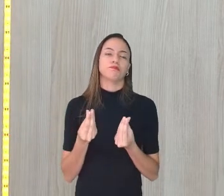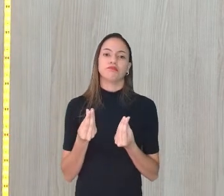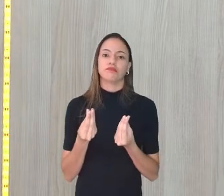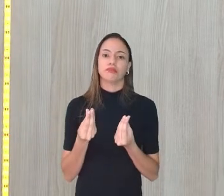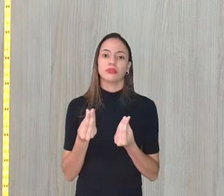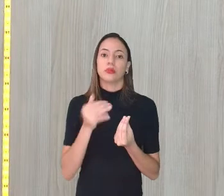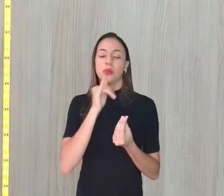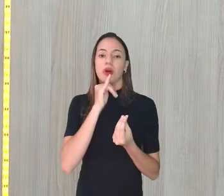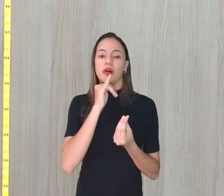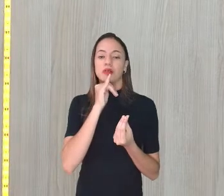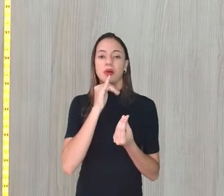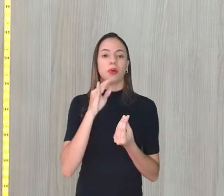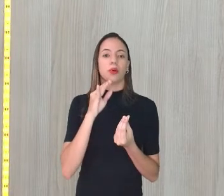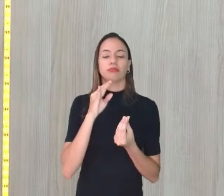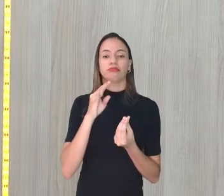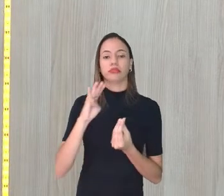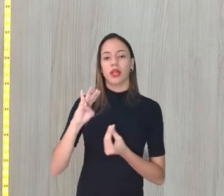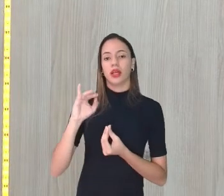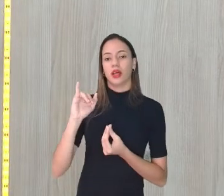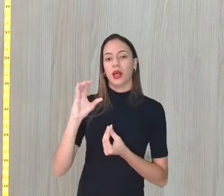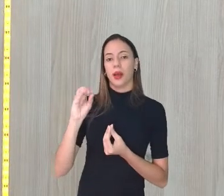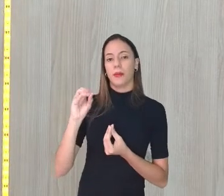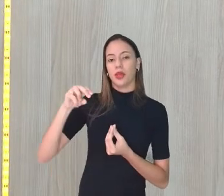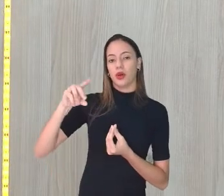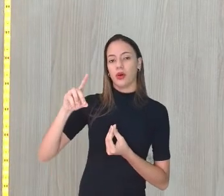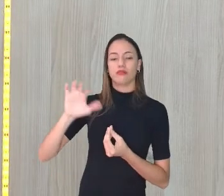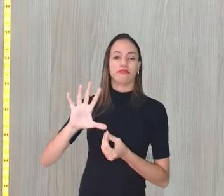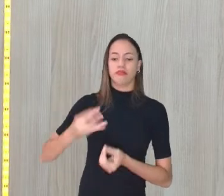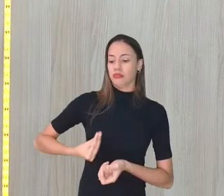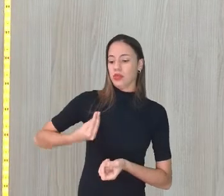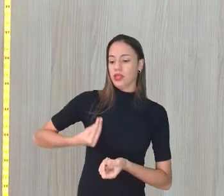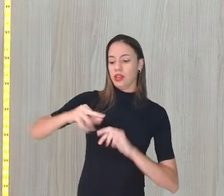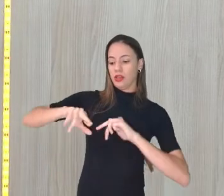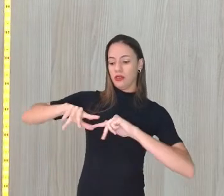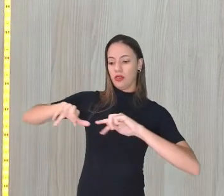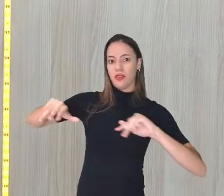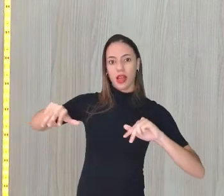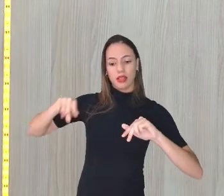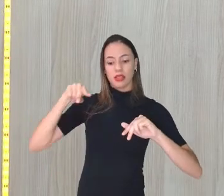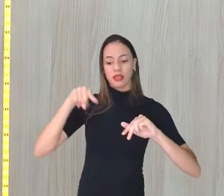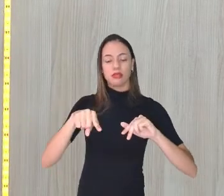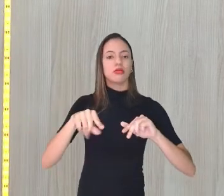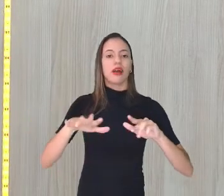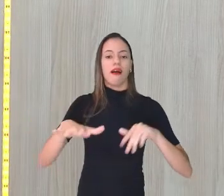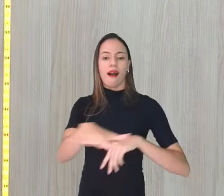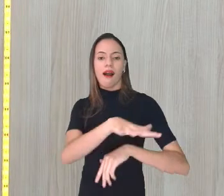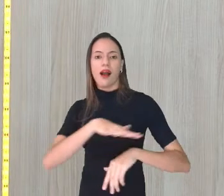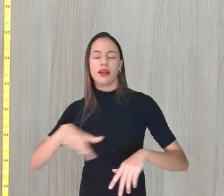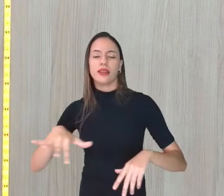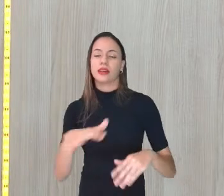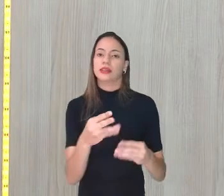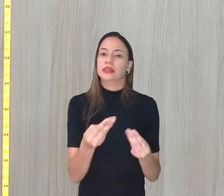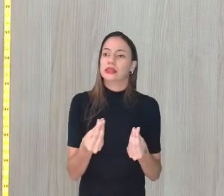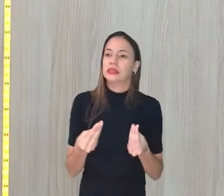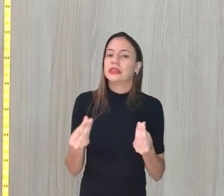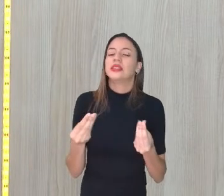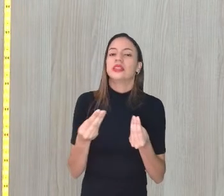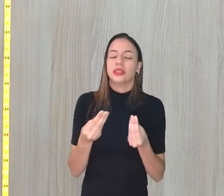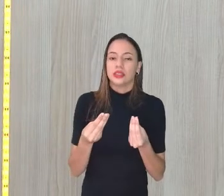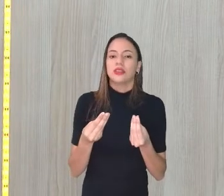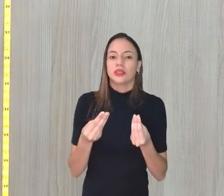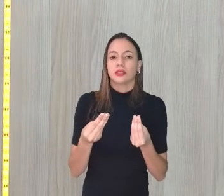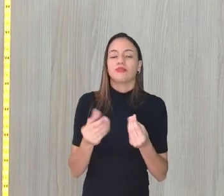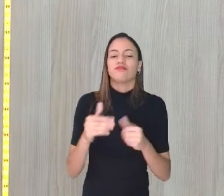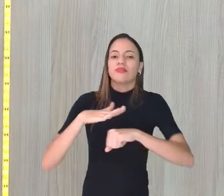uma biodiversidade, né? Ele tem uma área ali muito delicada, sensível, né, e